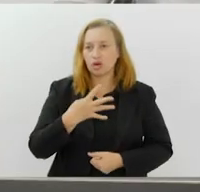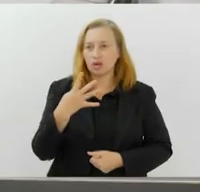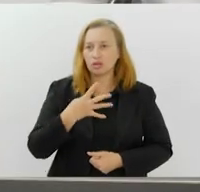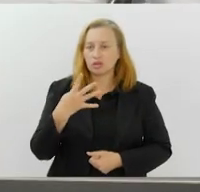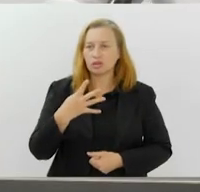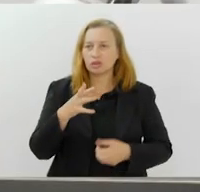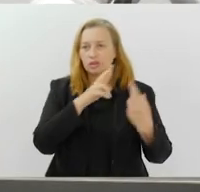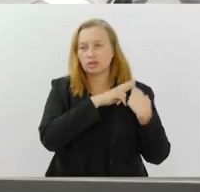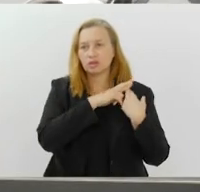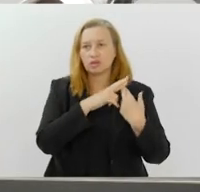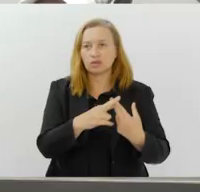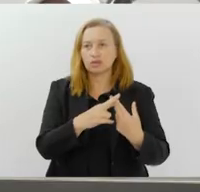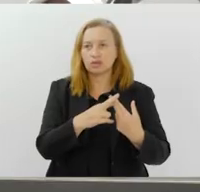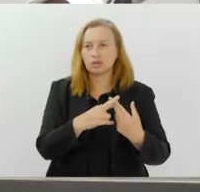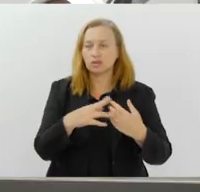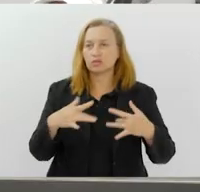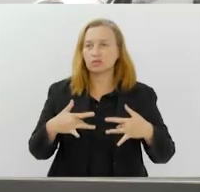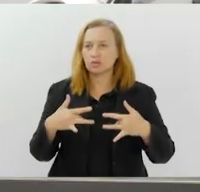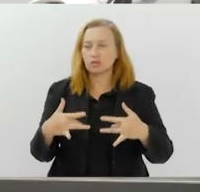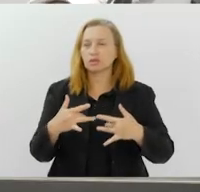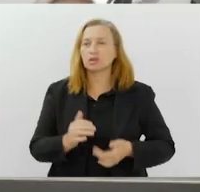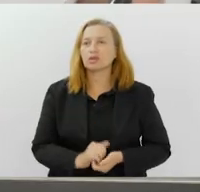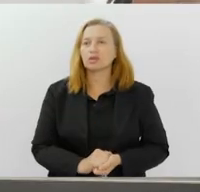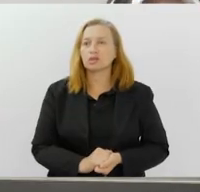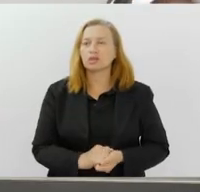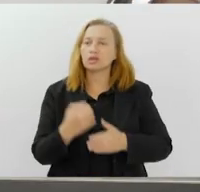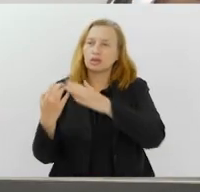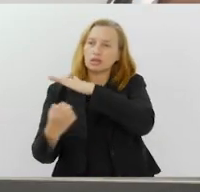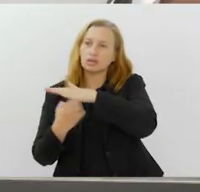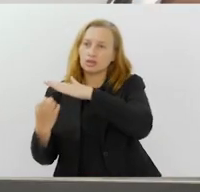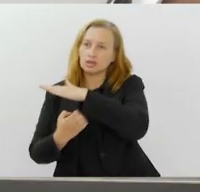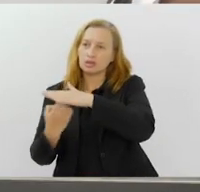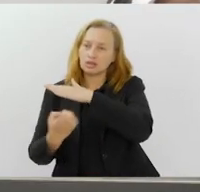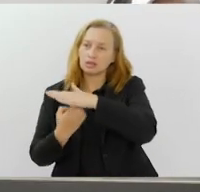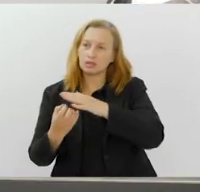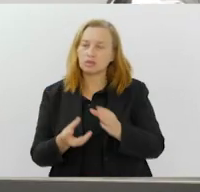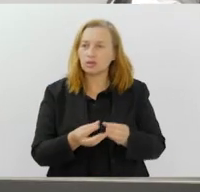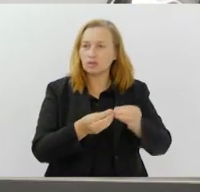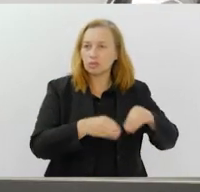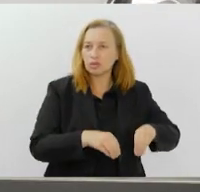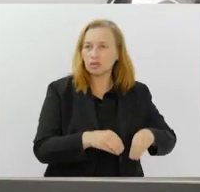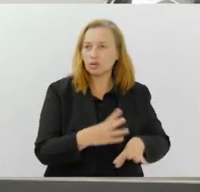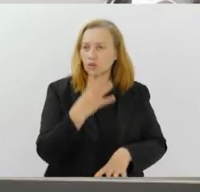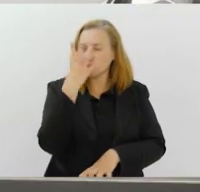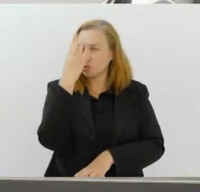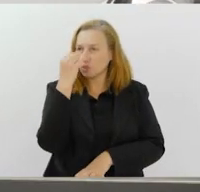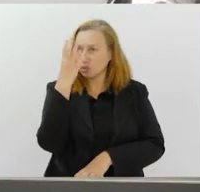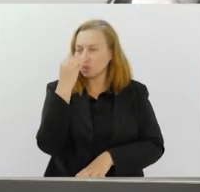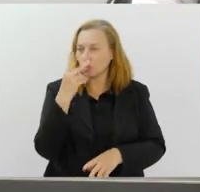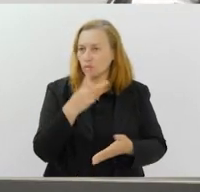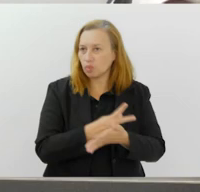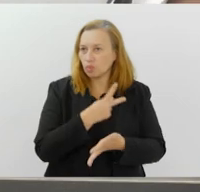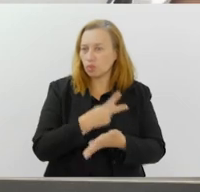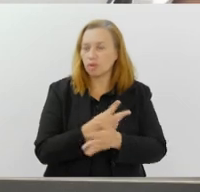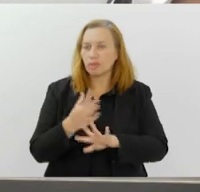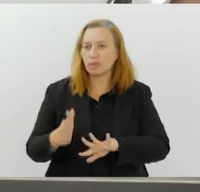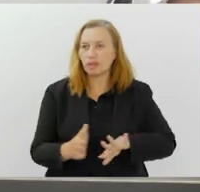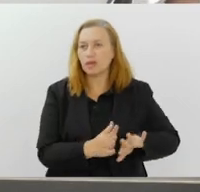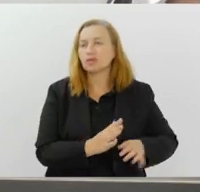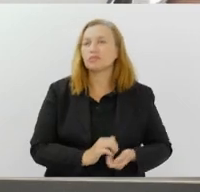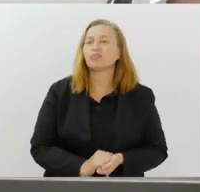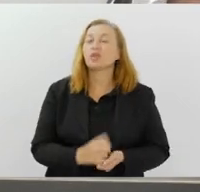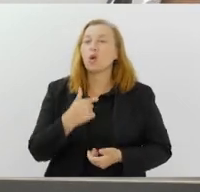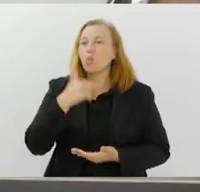sobre responsabilização solidária entre empresas por danos causados por reconhecimento facial indevido eh